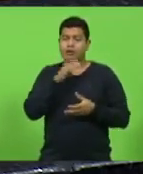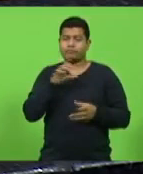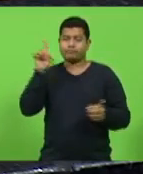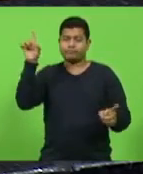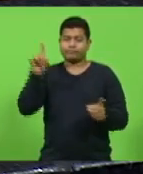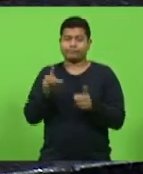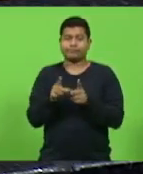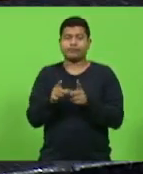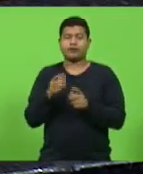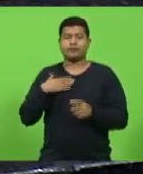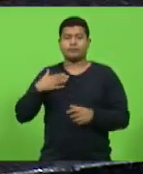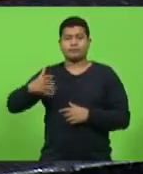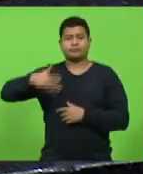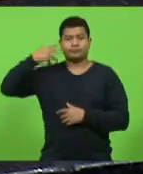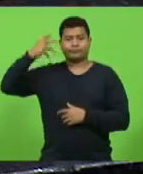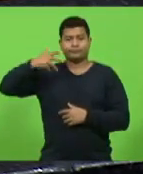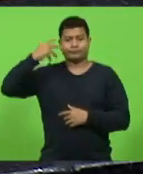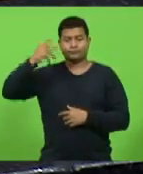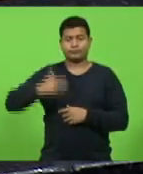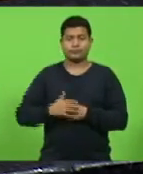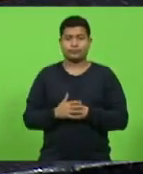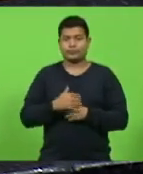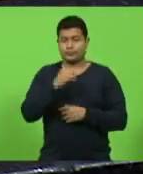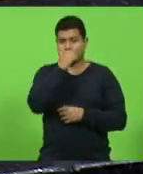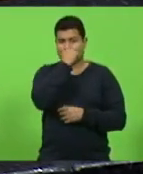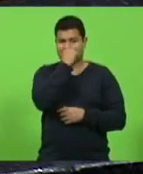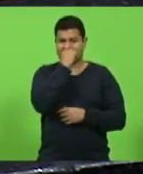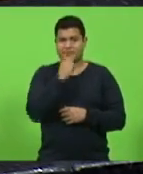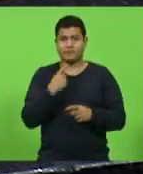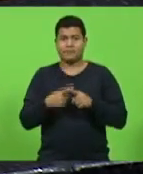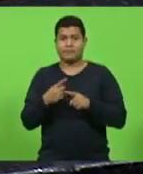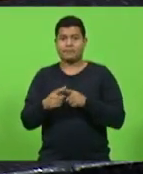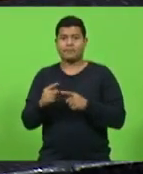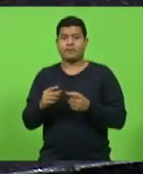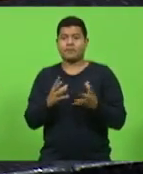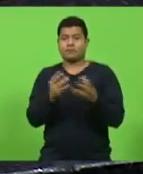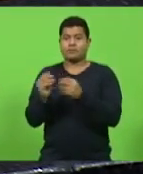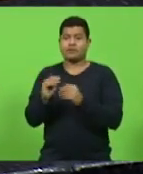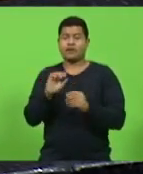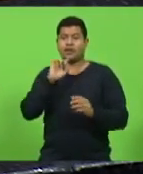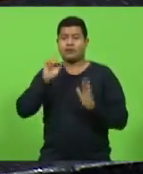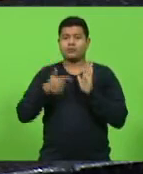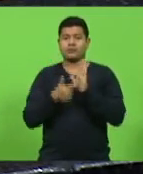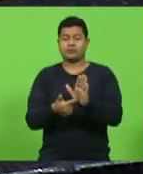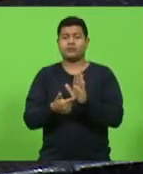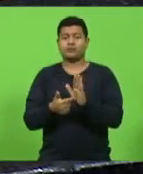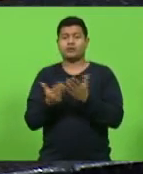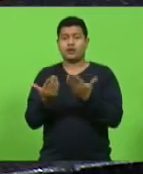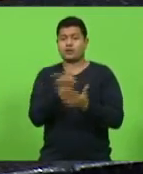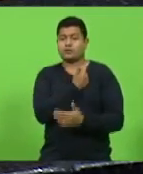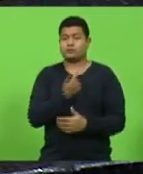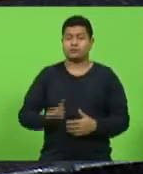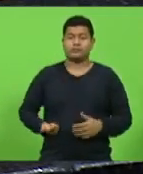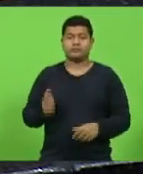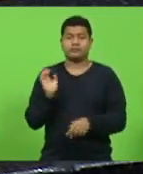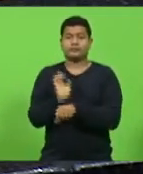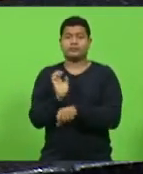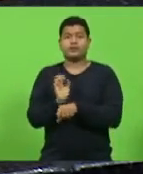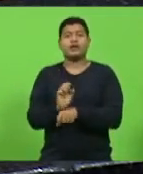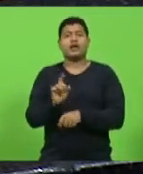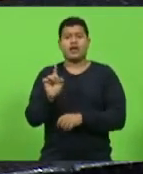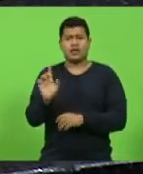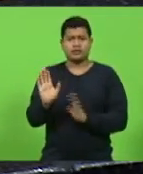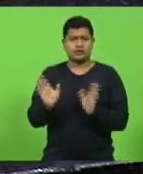minha manifestação. Porque, para os denunciantes, o governador do Estado não só sabia